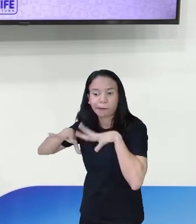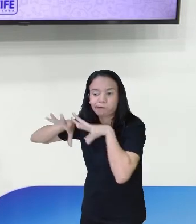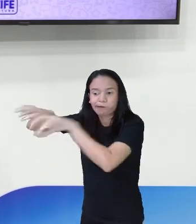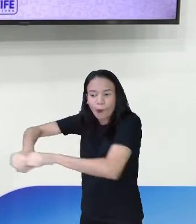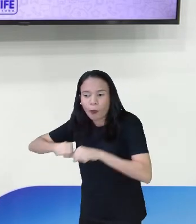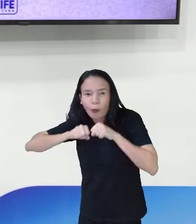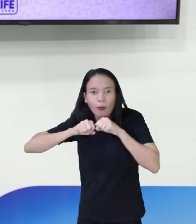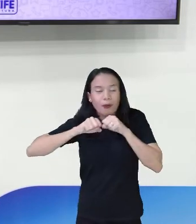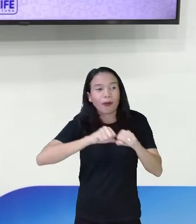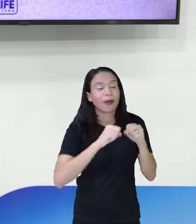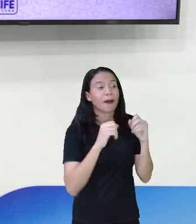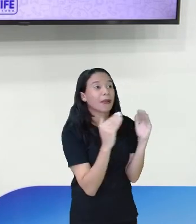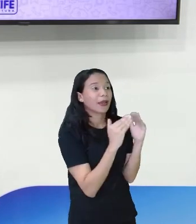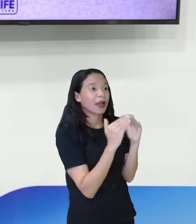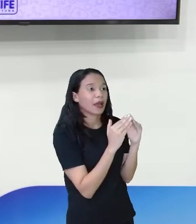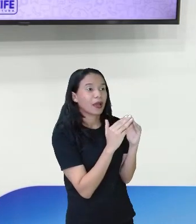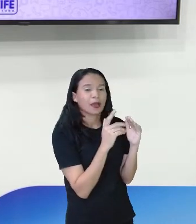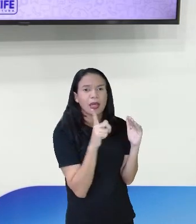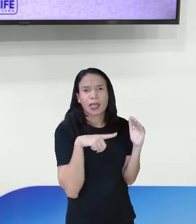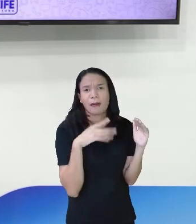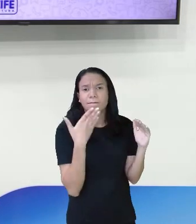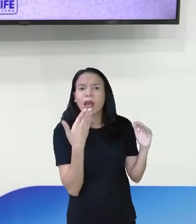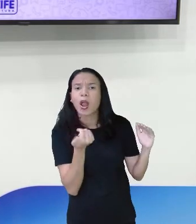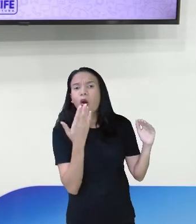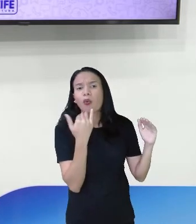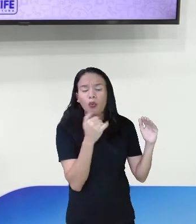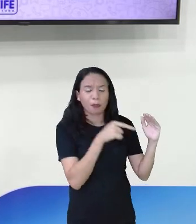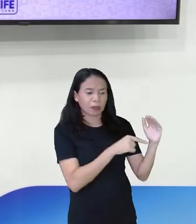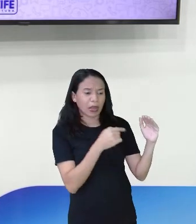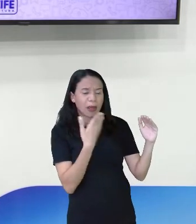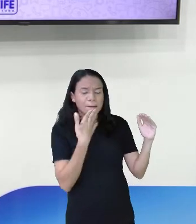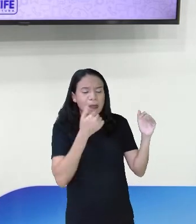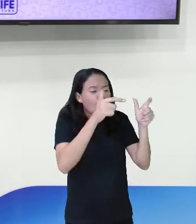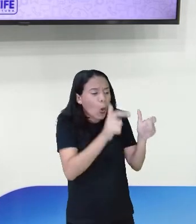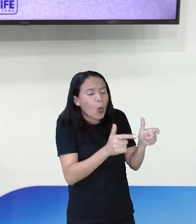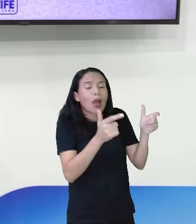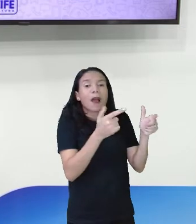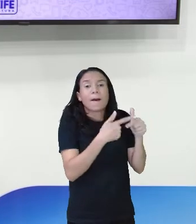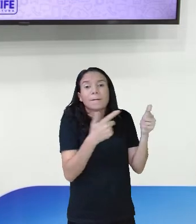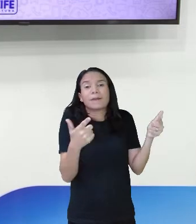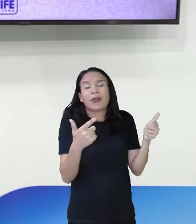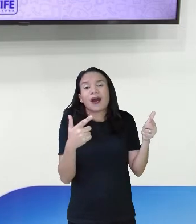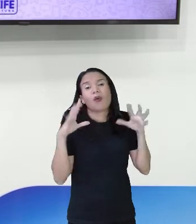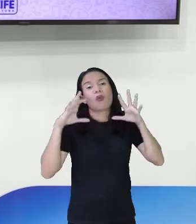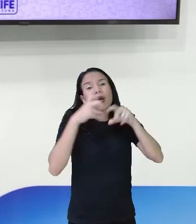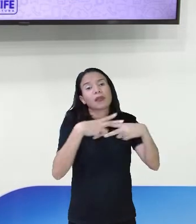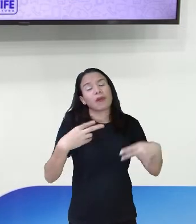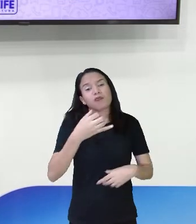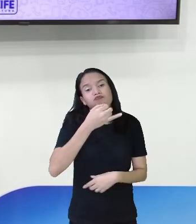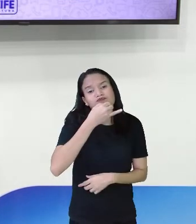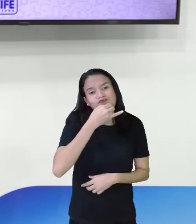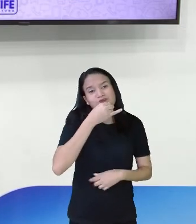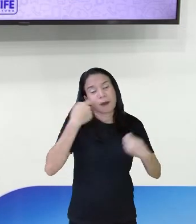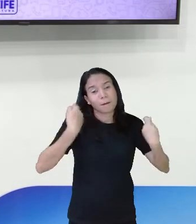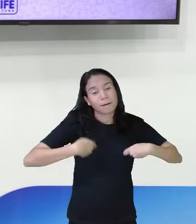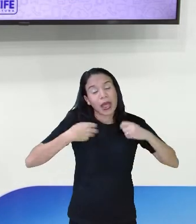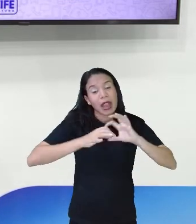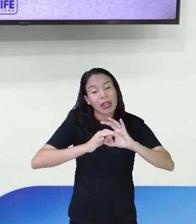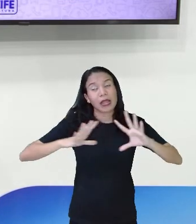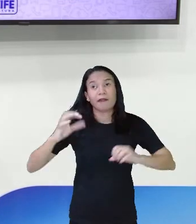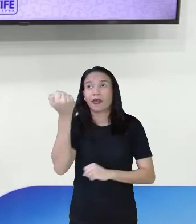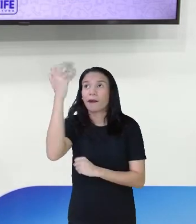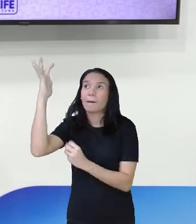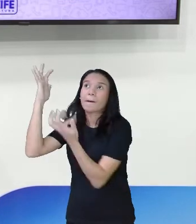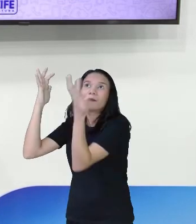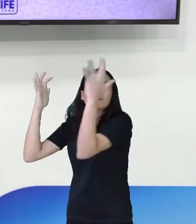leva para sua casa. Você pode dar a melhor comida, colocar no melhor lugar, só que o animal ele fica triste porque ele precisa da liberdade, do